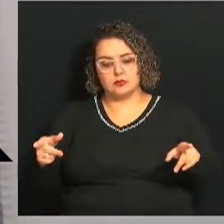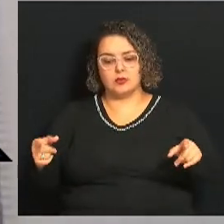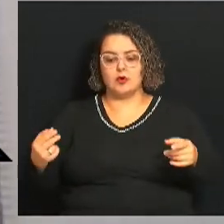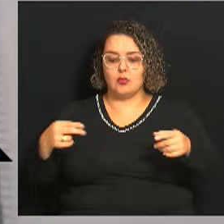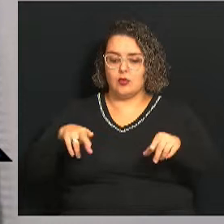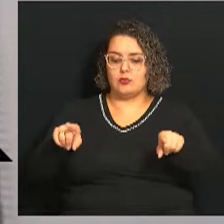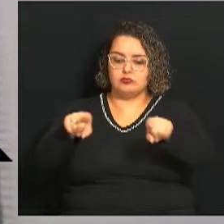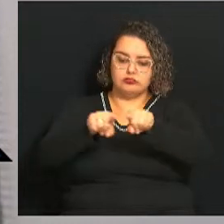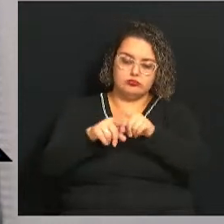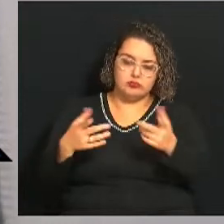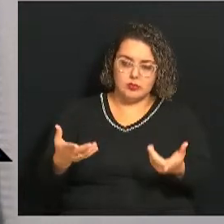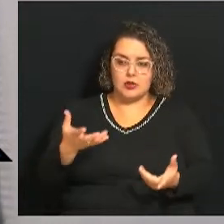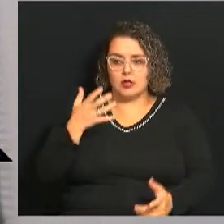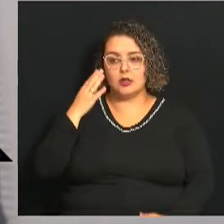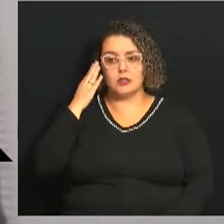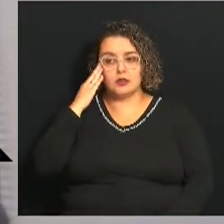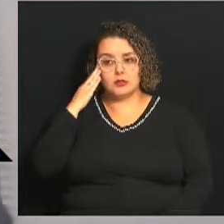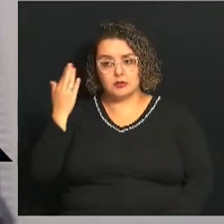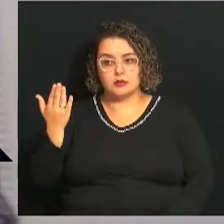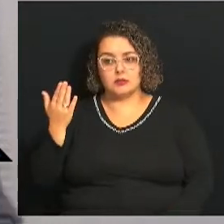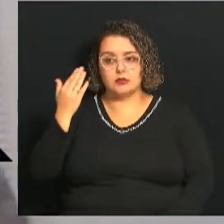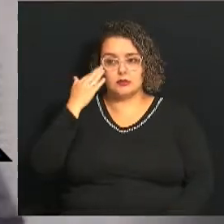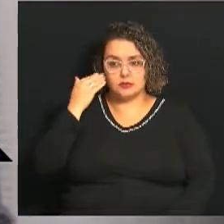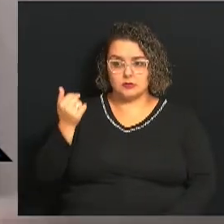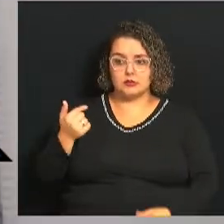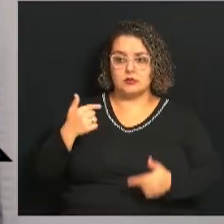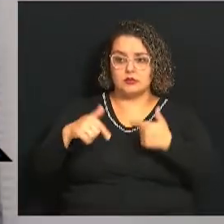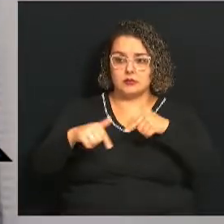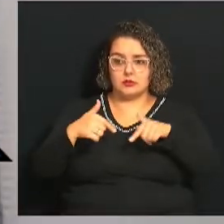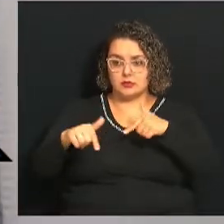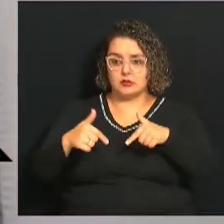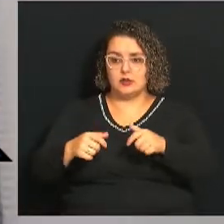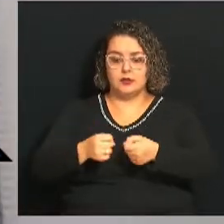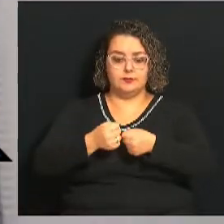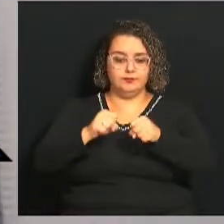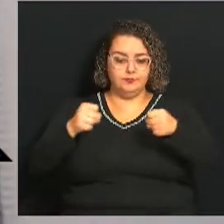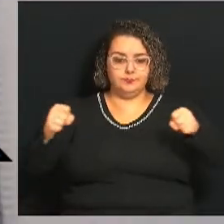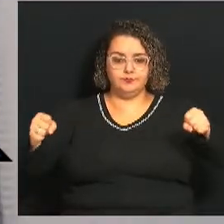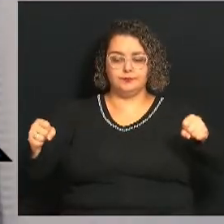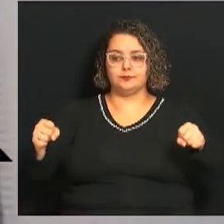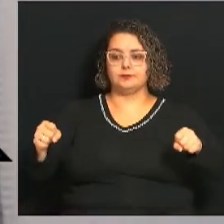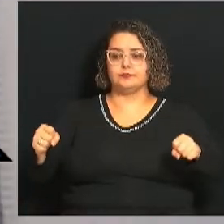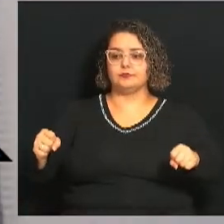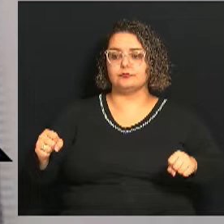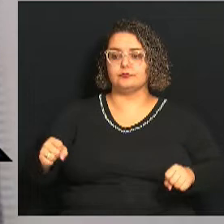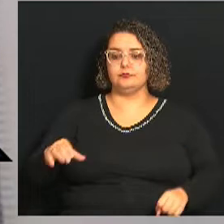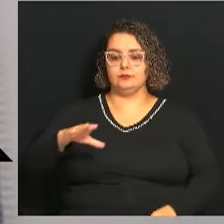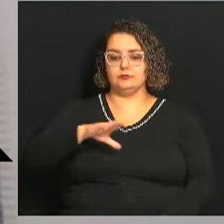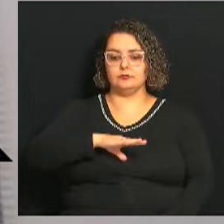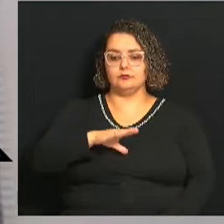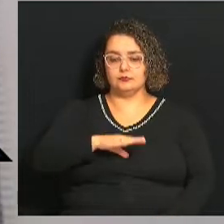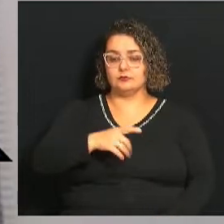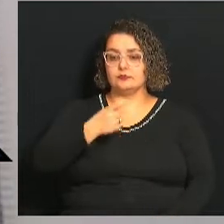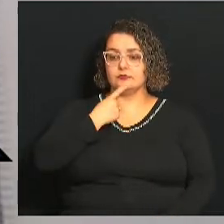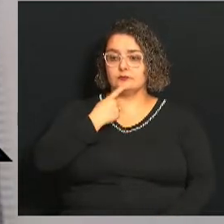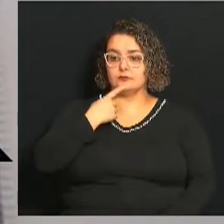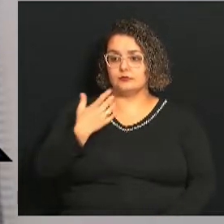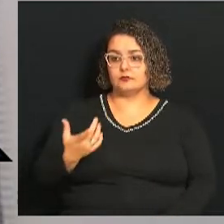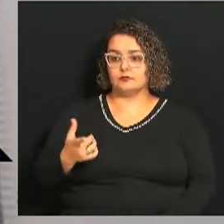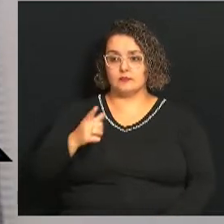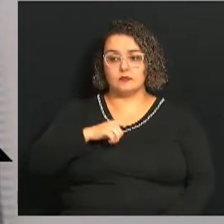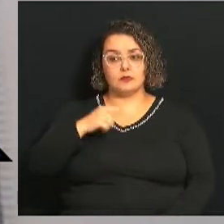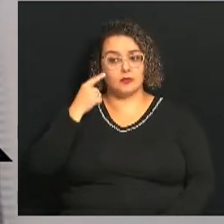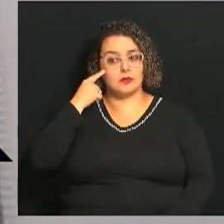entender. A gente sabe que é um trabalho grandioso para ser feito em Campinas, e existe até uma ideia da